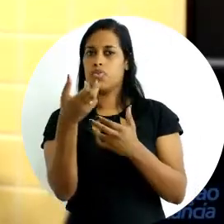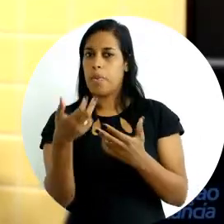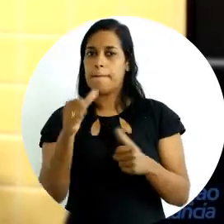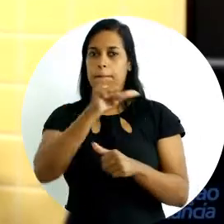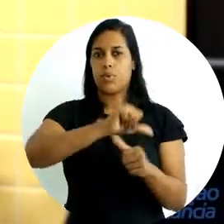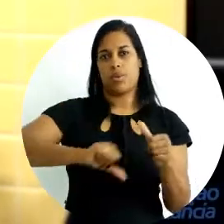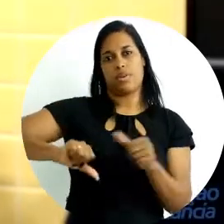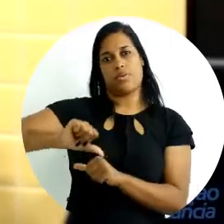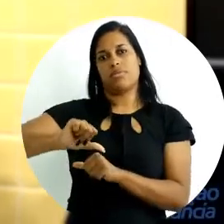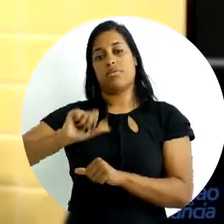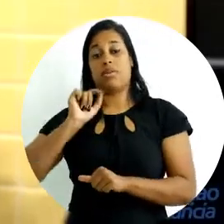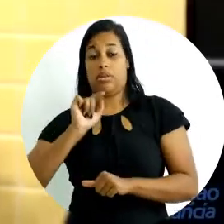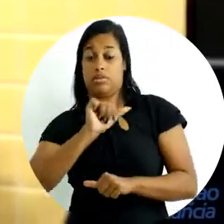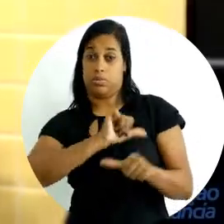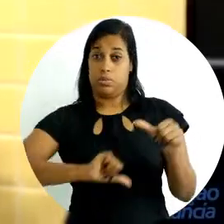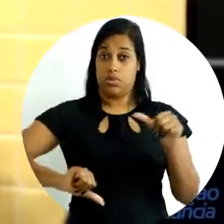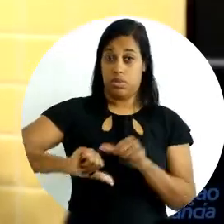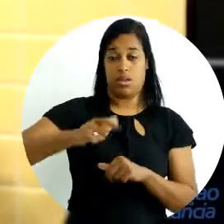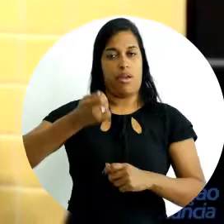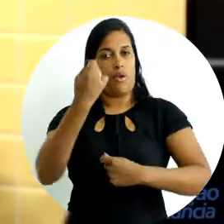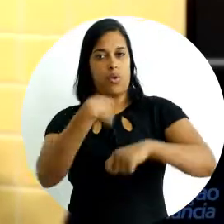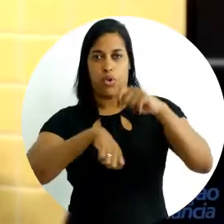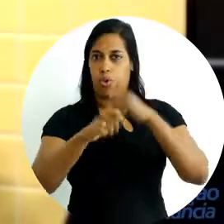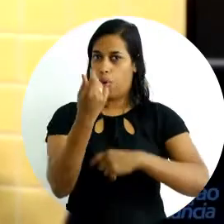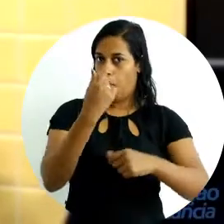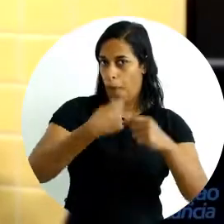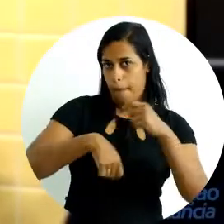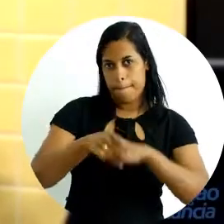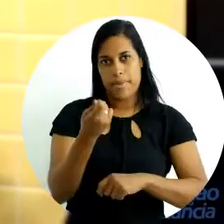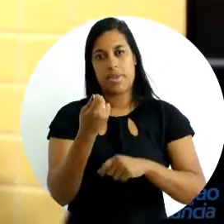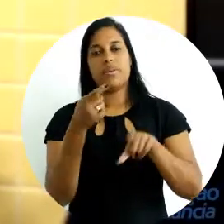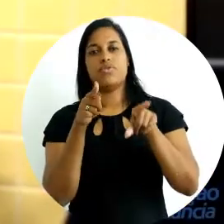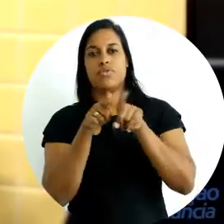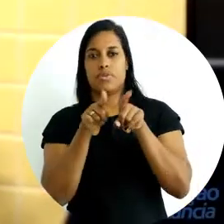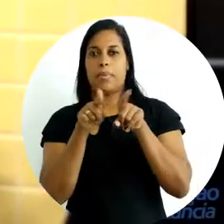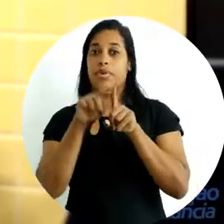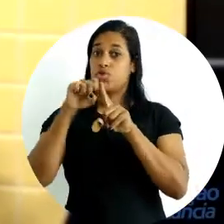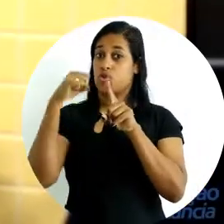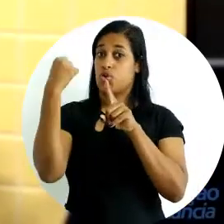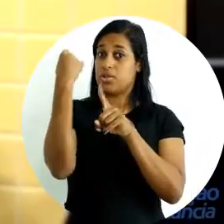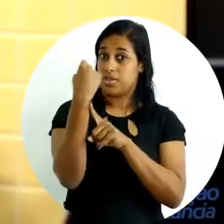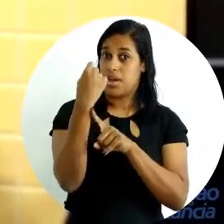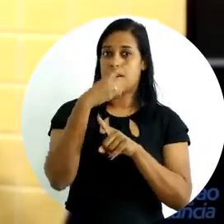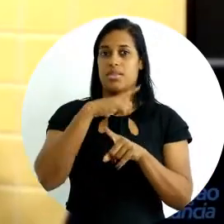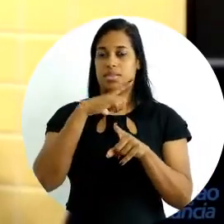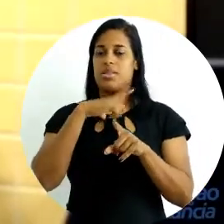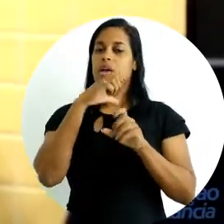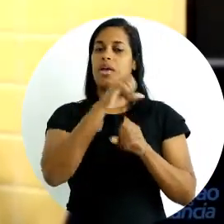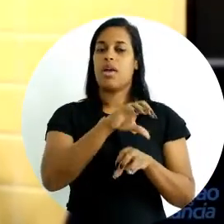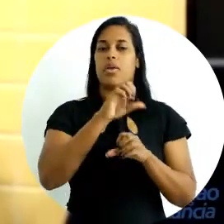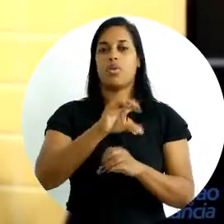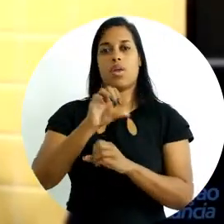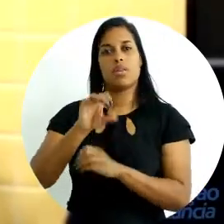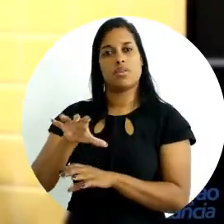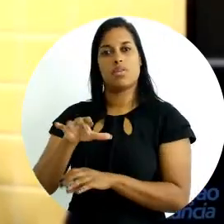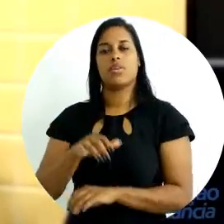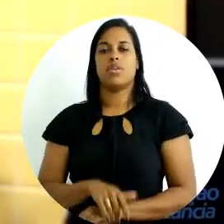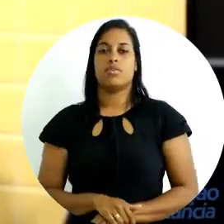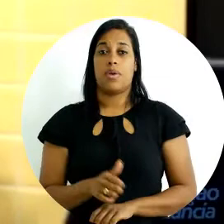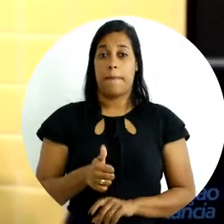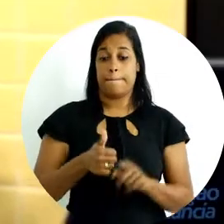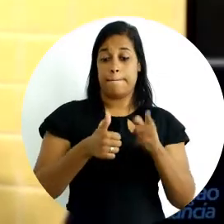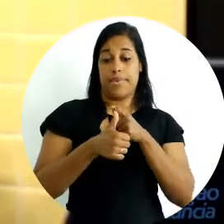reformas. Entre essas reformas, não só econômicas como burocráticas, também temos reformas